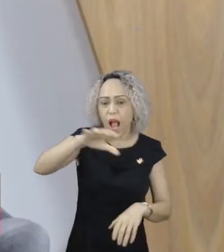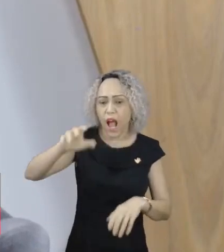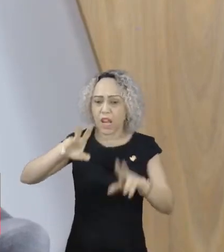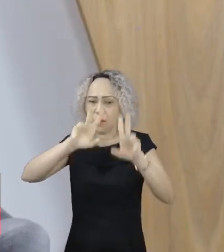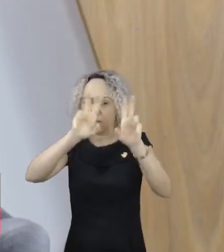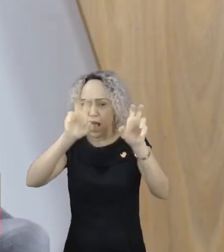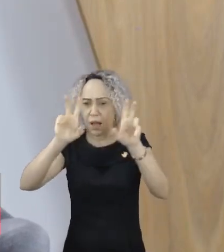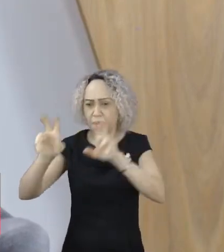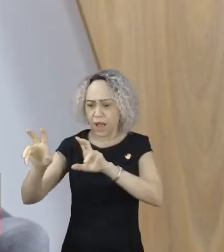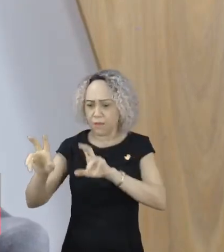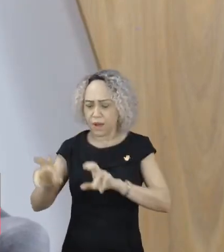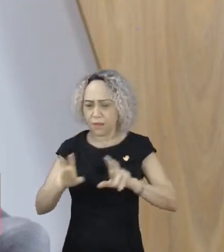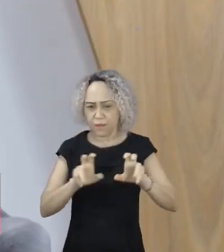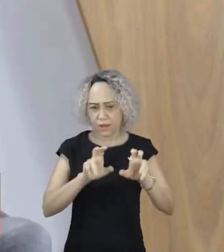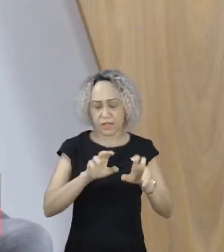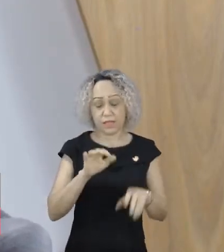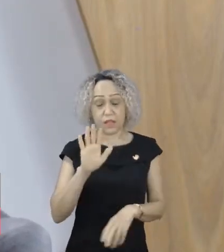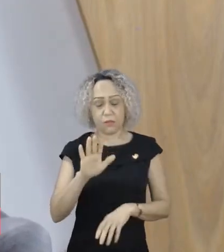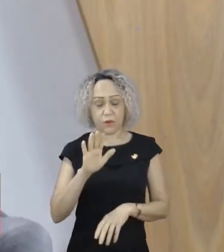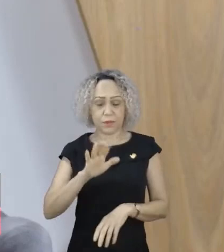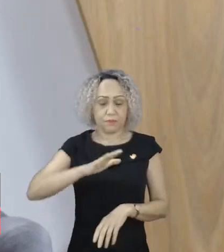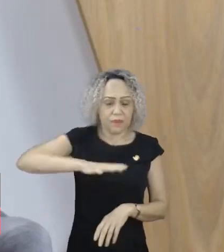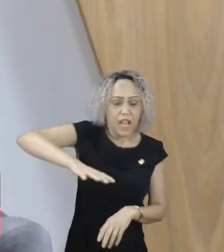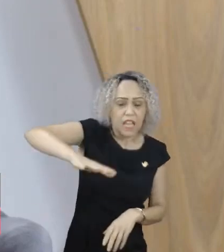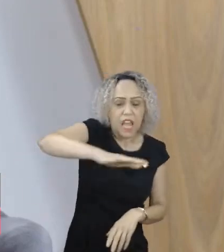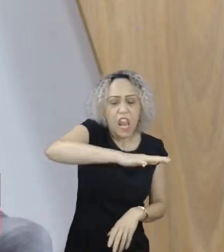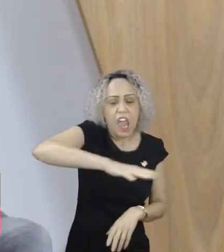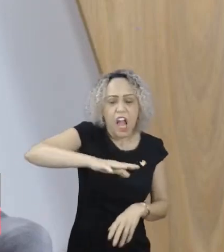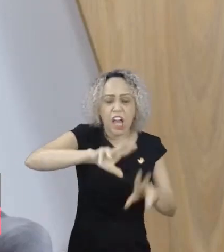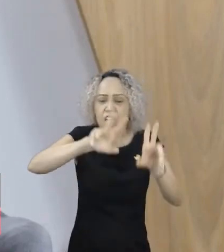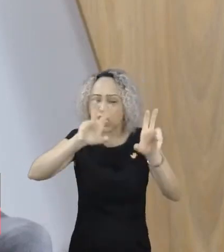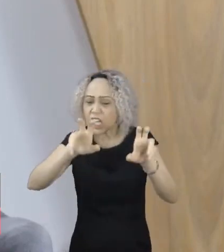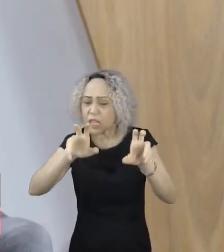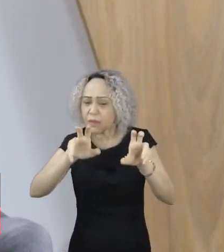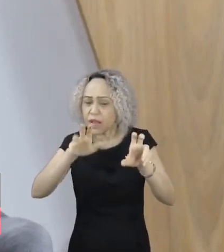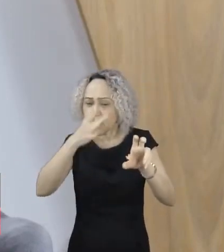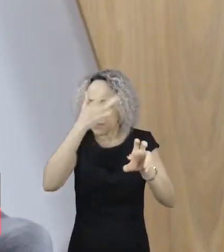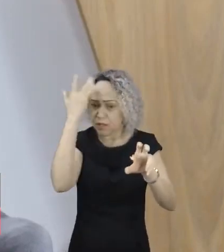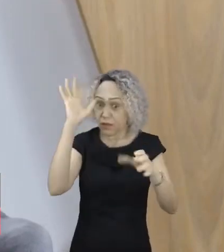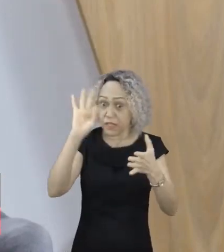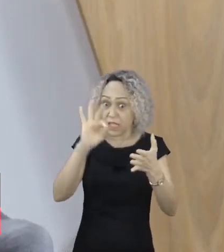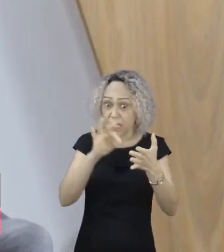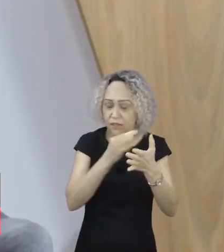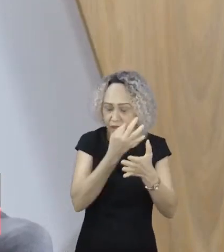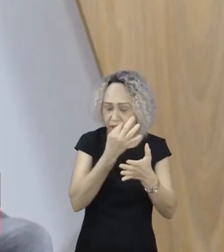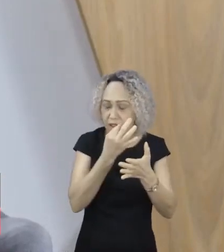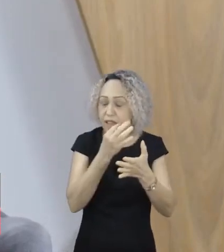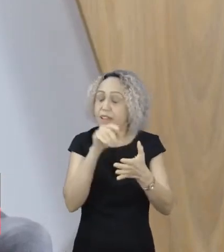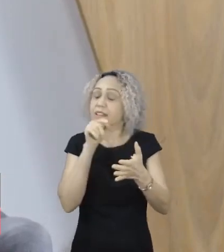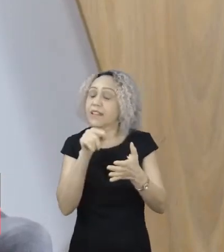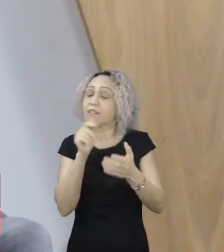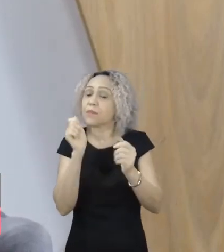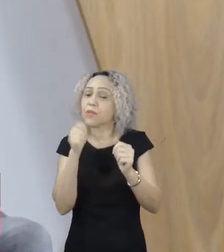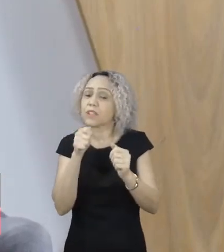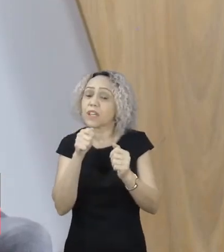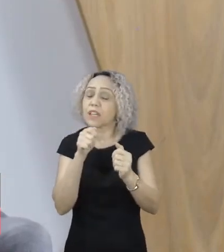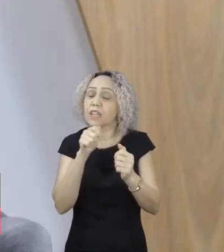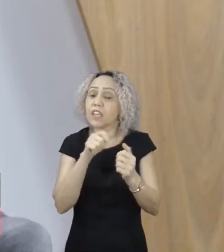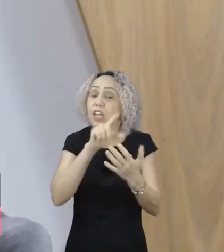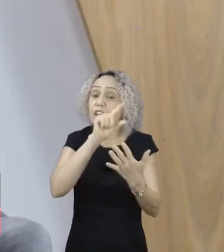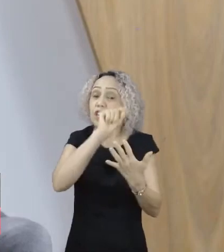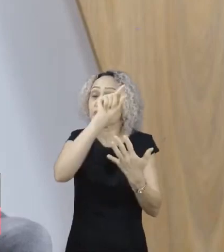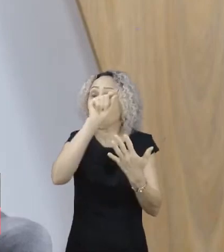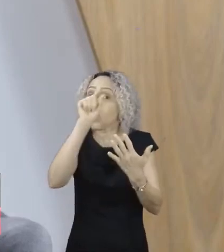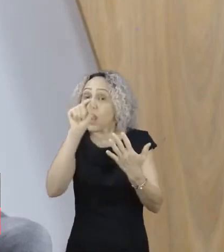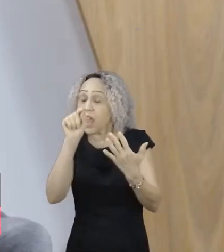vai ter acesso a vários cargos dentro daquela área temática, o que para a pessoa que está se inscrevendo também é uma redução de custo. Vai ser mais barato ela fazer,